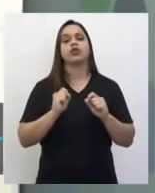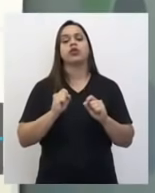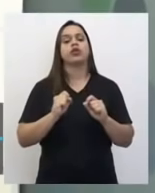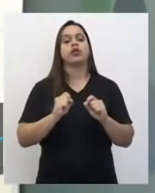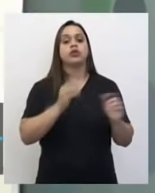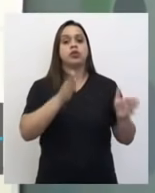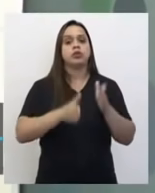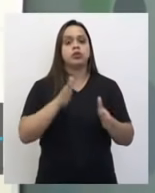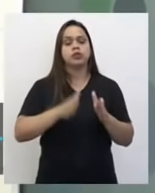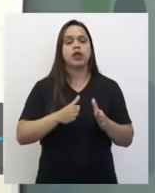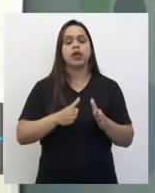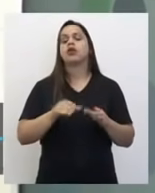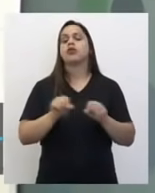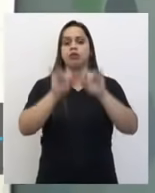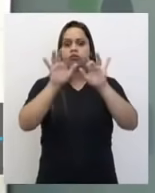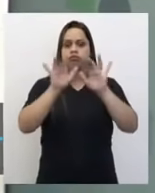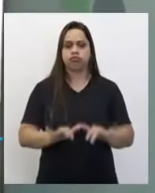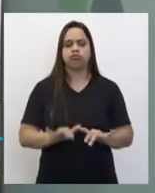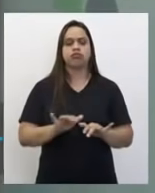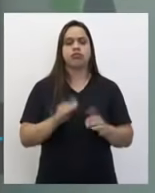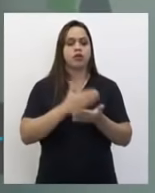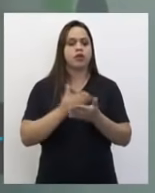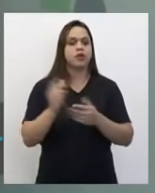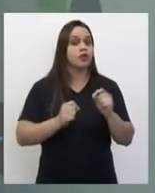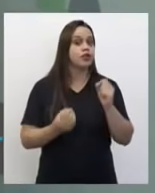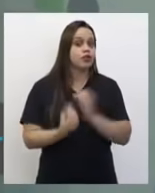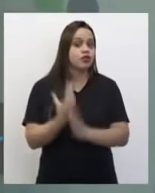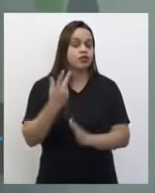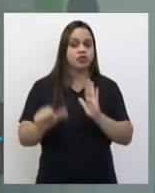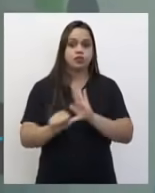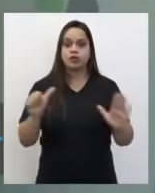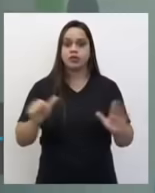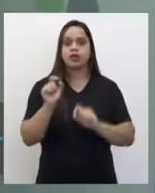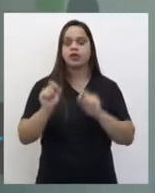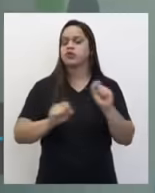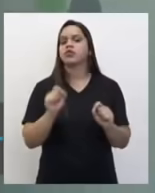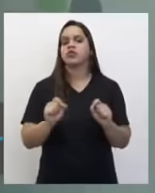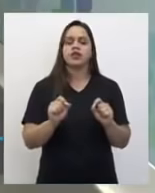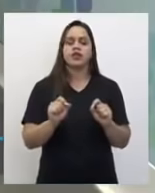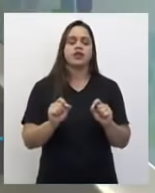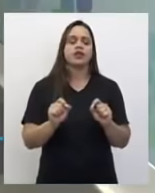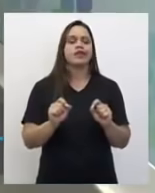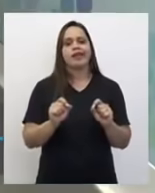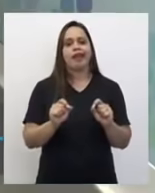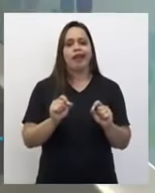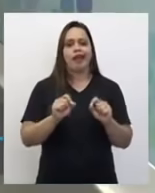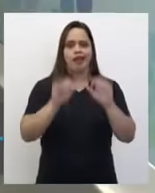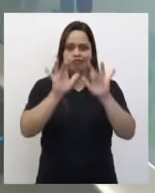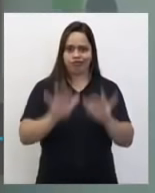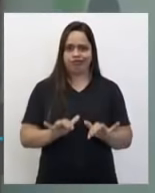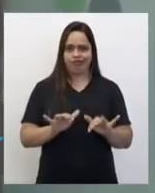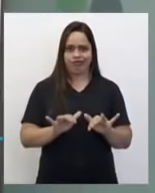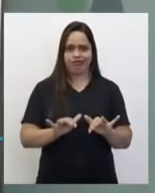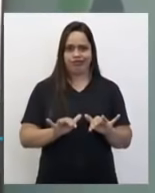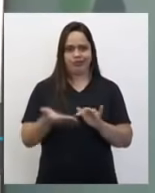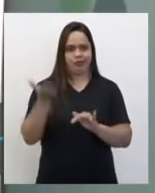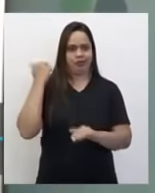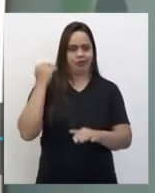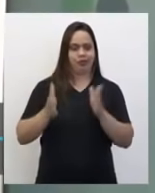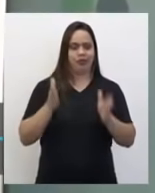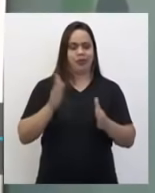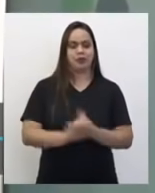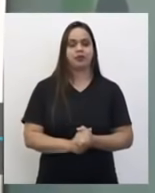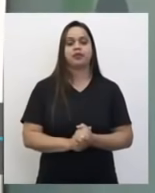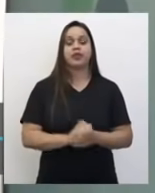digital, quando vai começar a surgir ali os primeiros computadores, né, se é que a gente pode chamar de computador daquela época. E assim, o